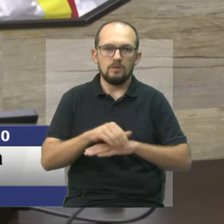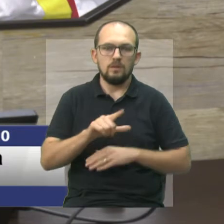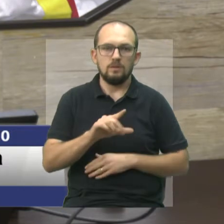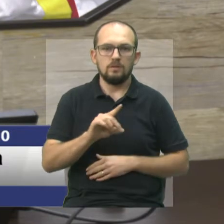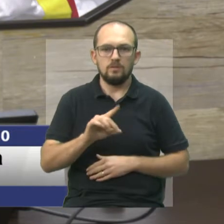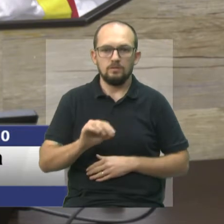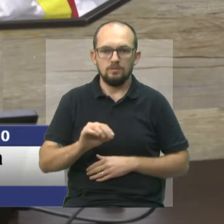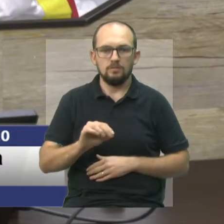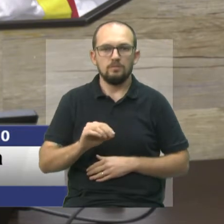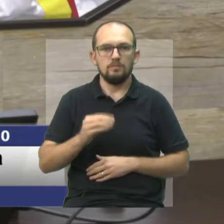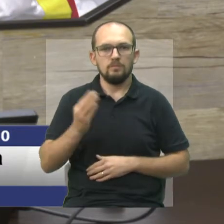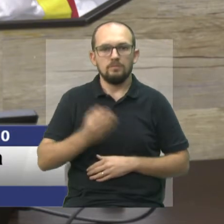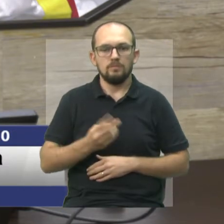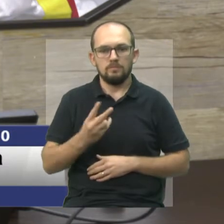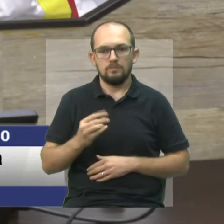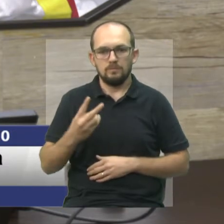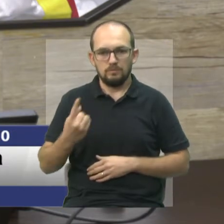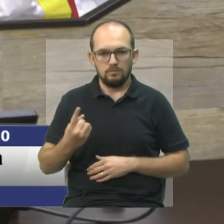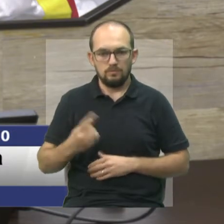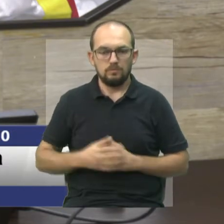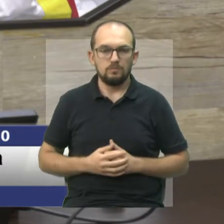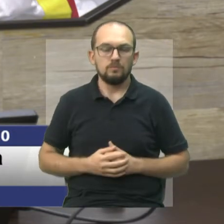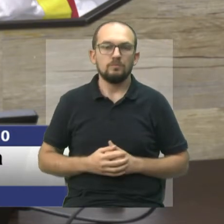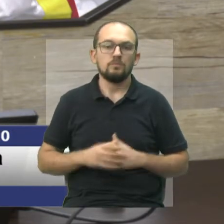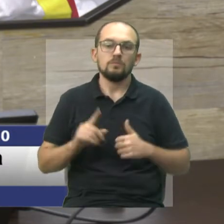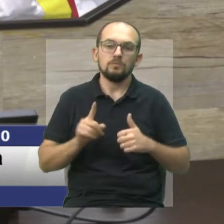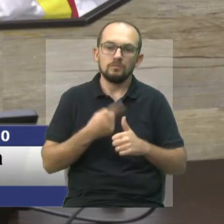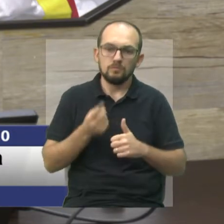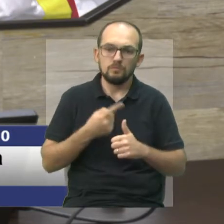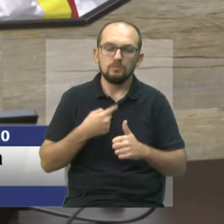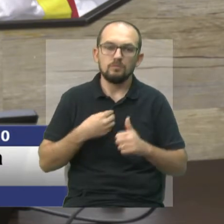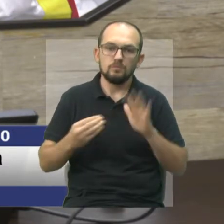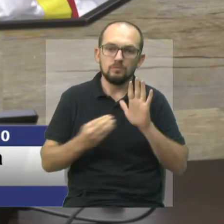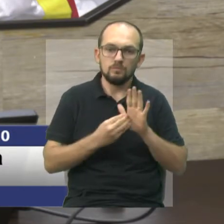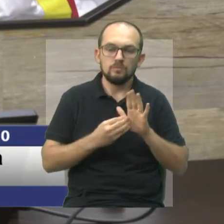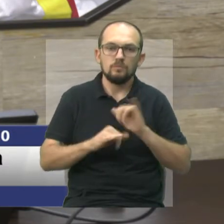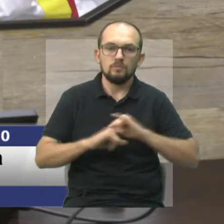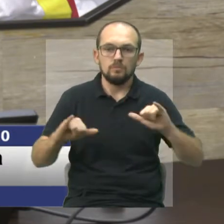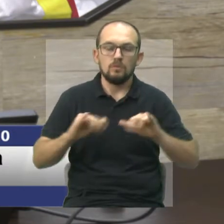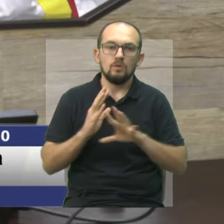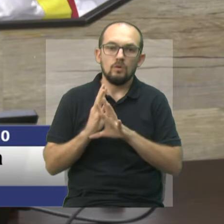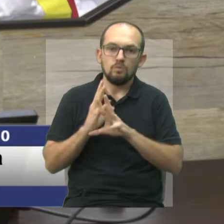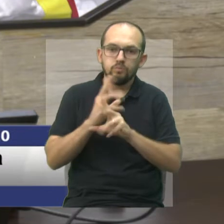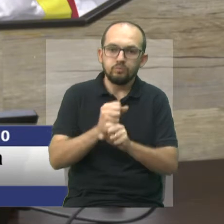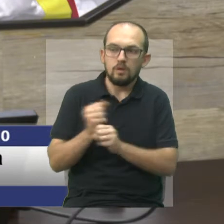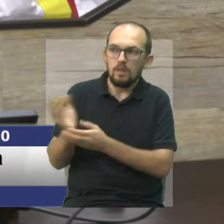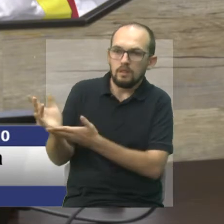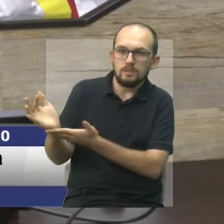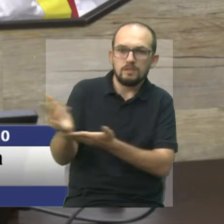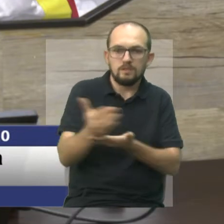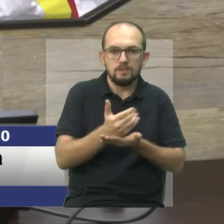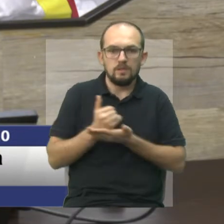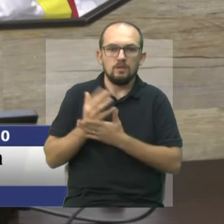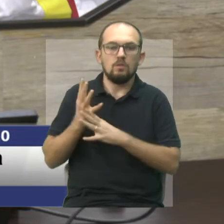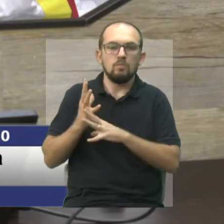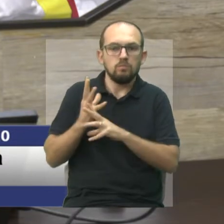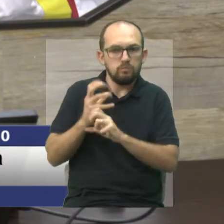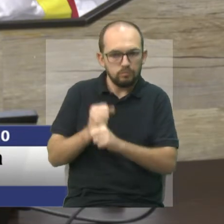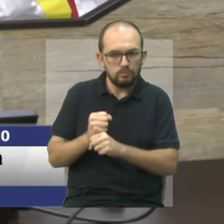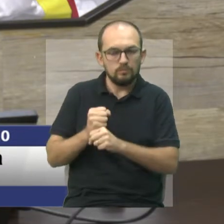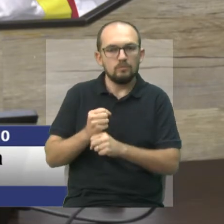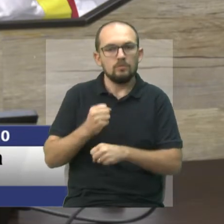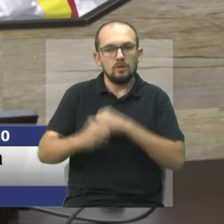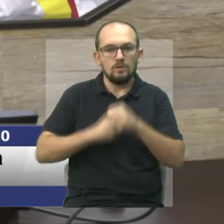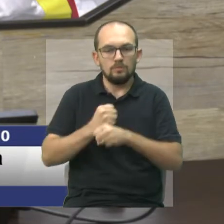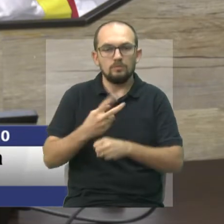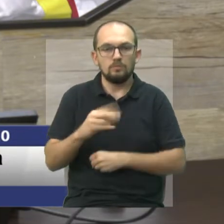/LDO-2021. Primeiramente, cumpre-nos destacar que o montante da previsão da receita total corrente para 2021 é